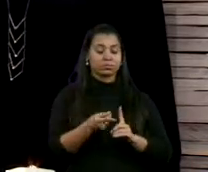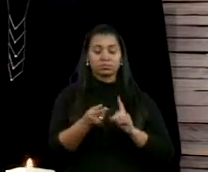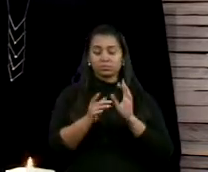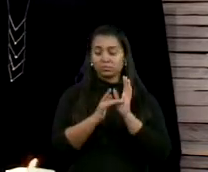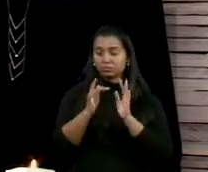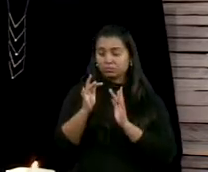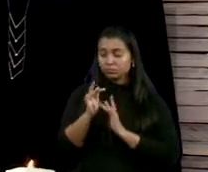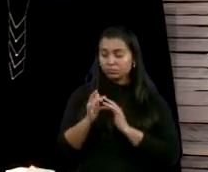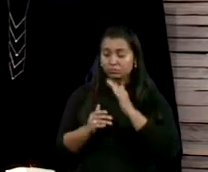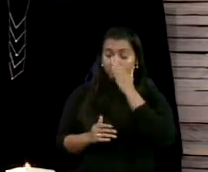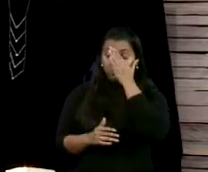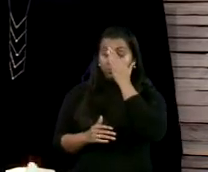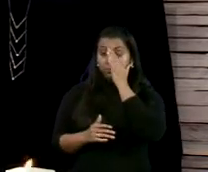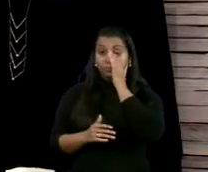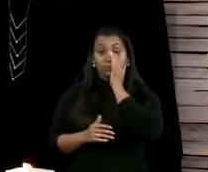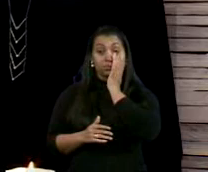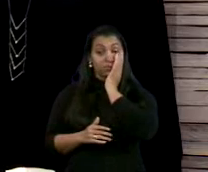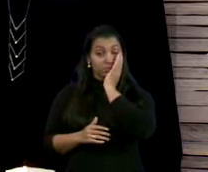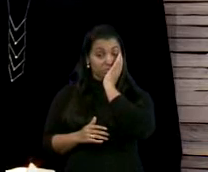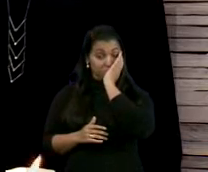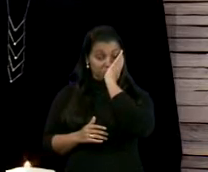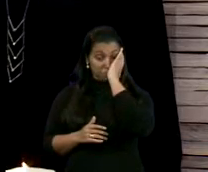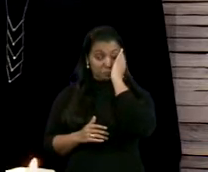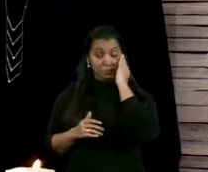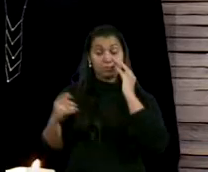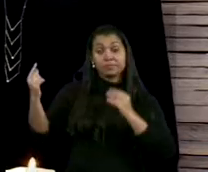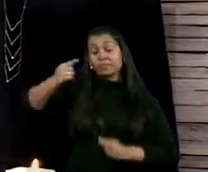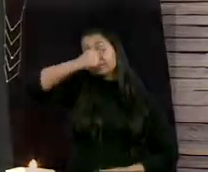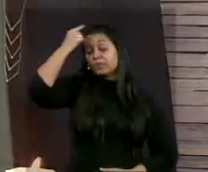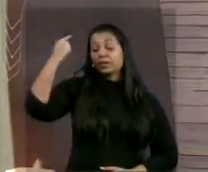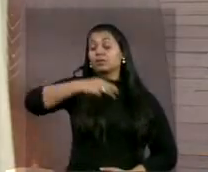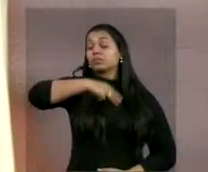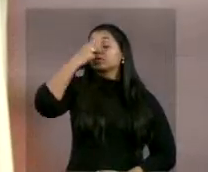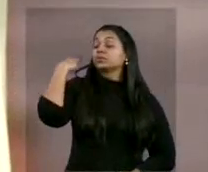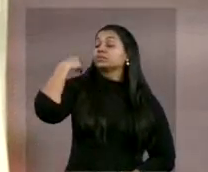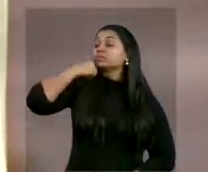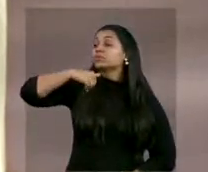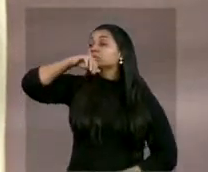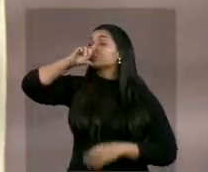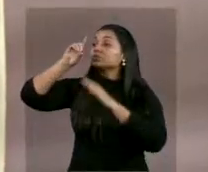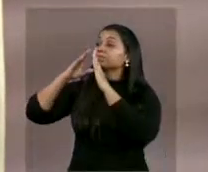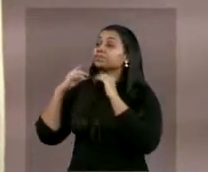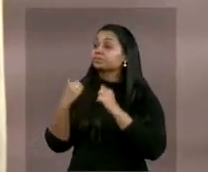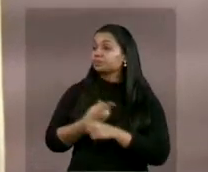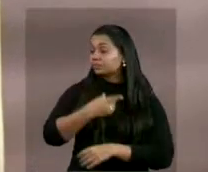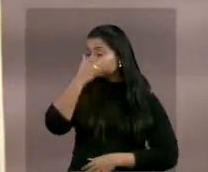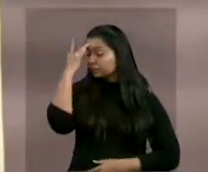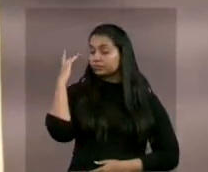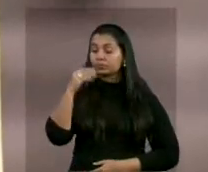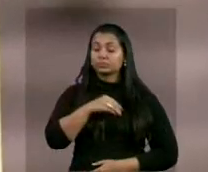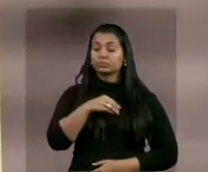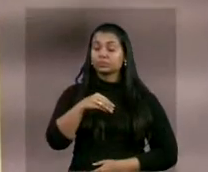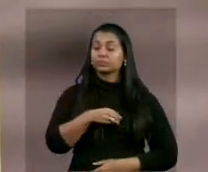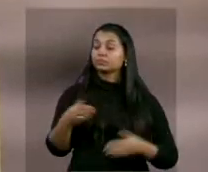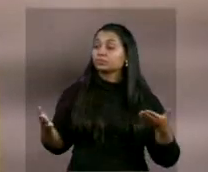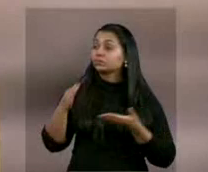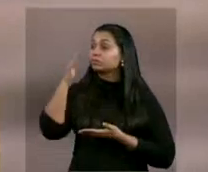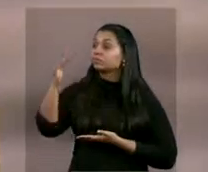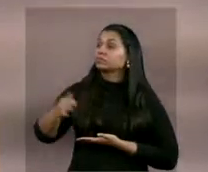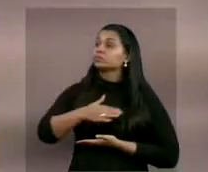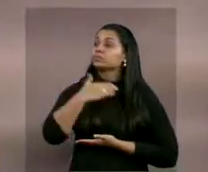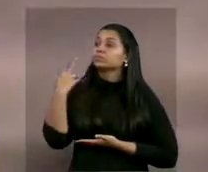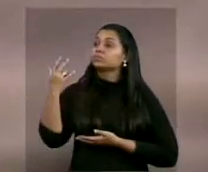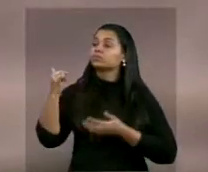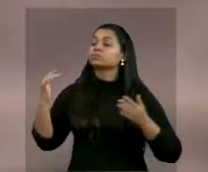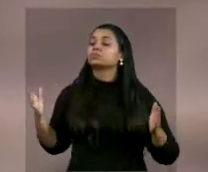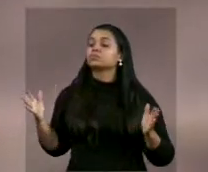as mulheres, e bendito é o fruto do vosso ventre, Jesus. Santa Maria, Mãe de Deus, rogai por nós,